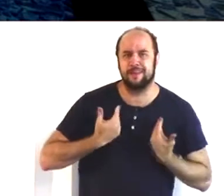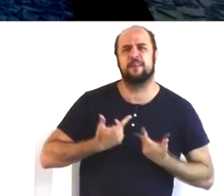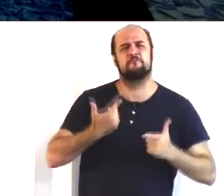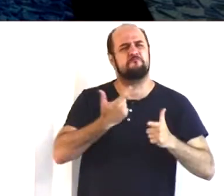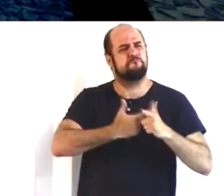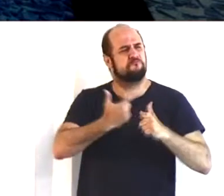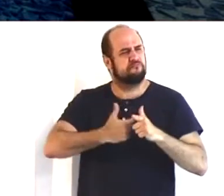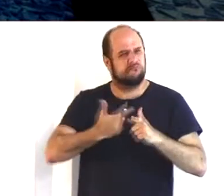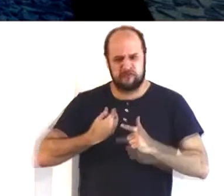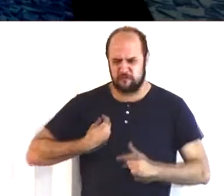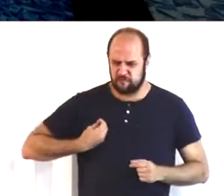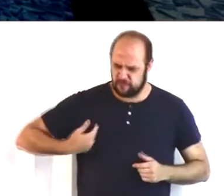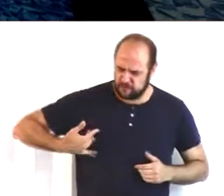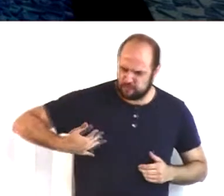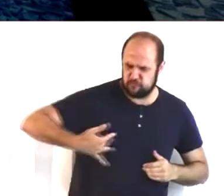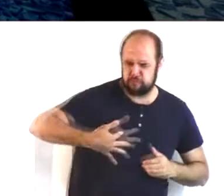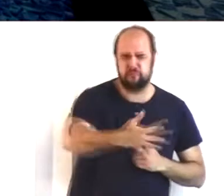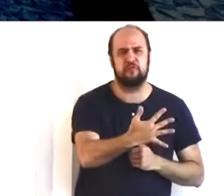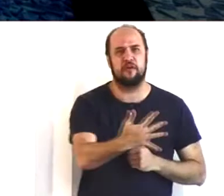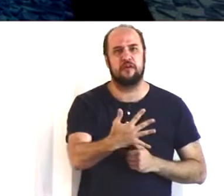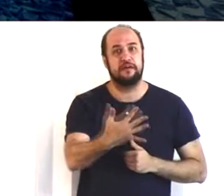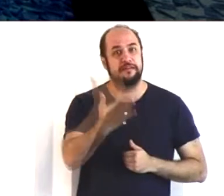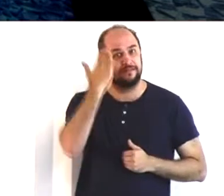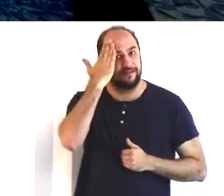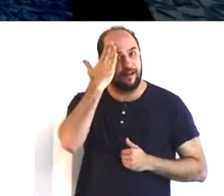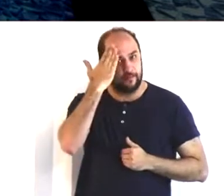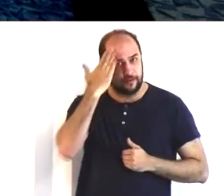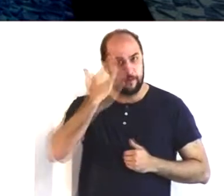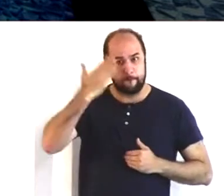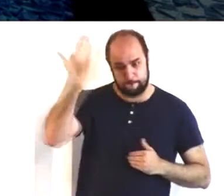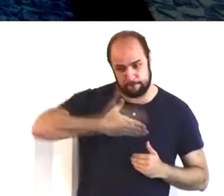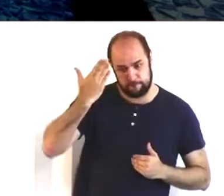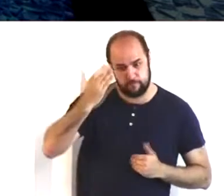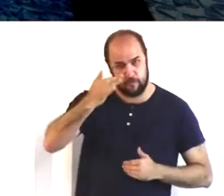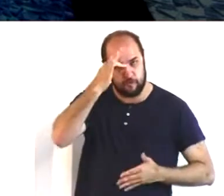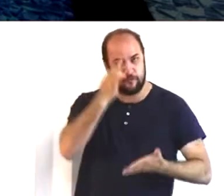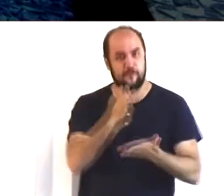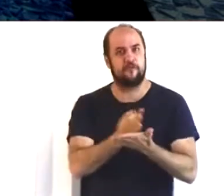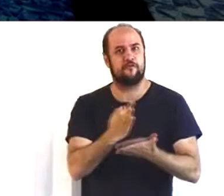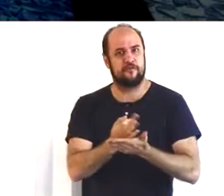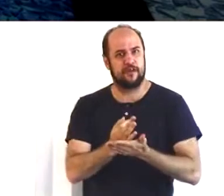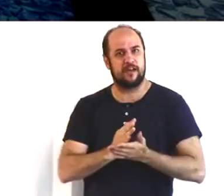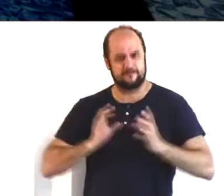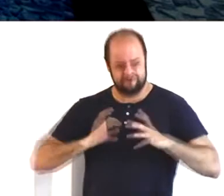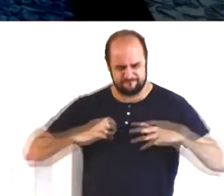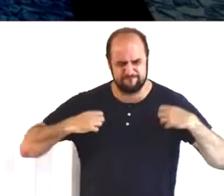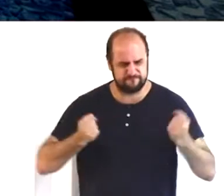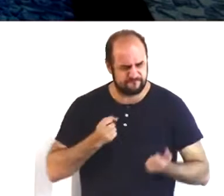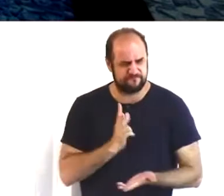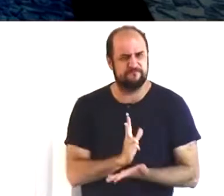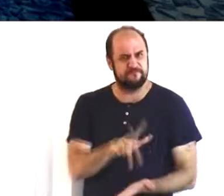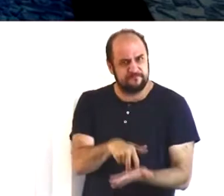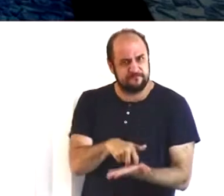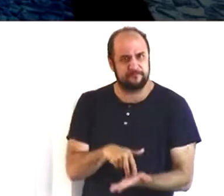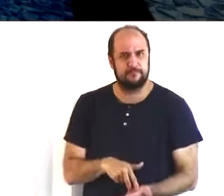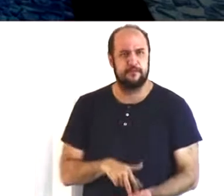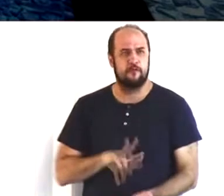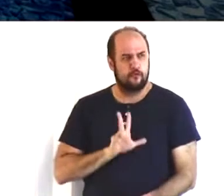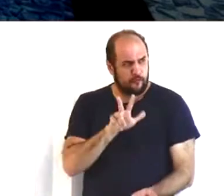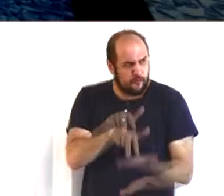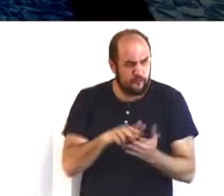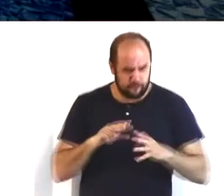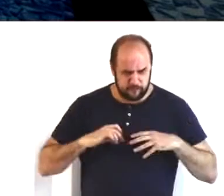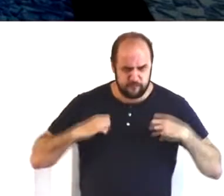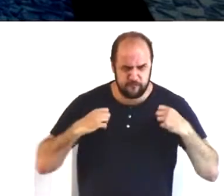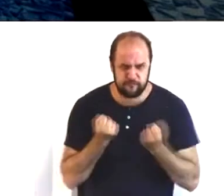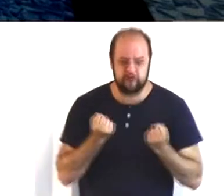várias provações, sabendo que a provação da vossa fé, uma vez confirmada, produz perseverança. Ora, a perseverança deve